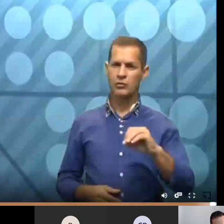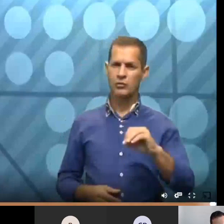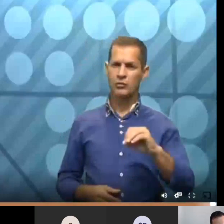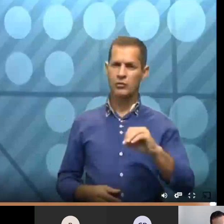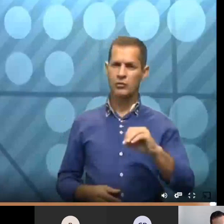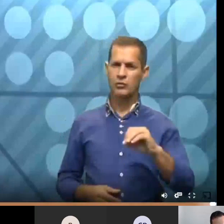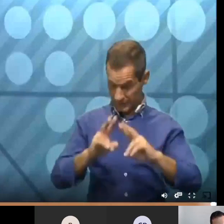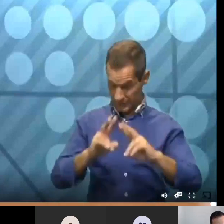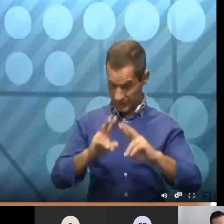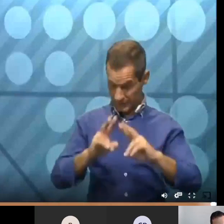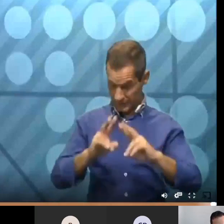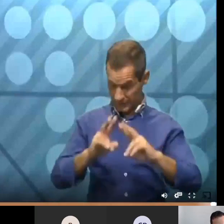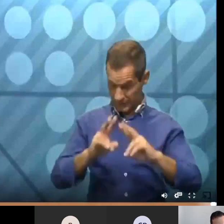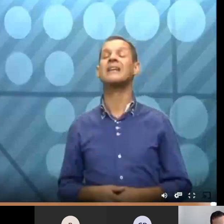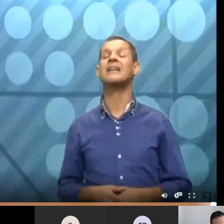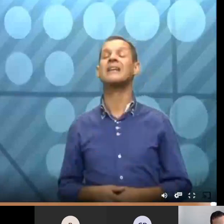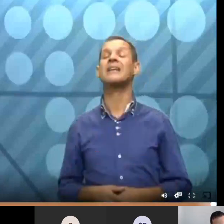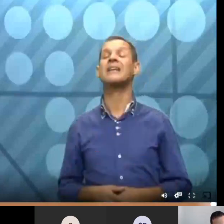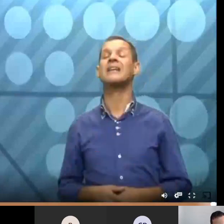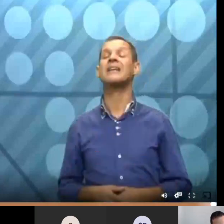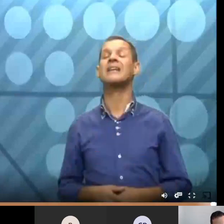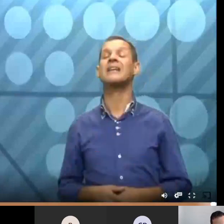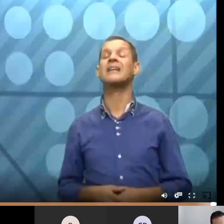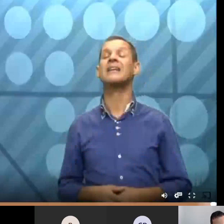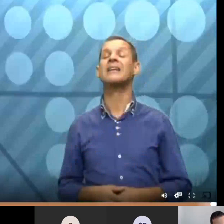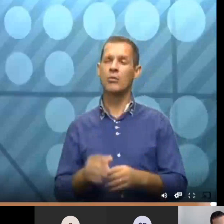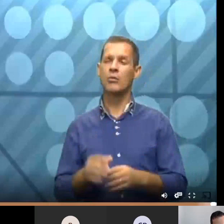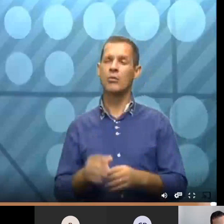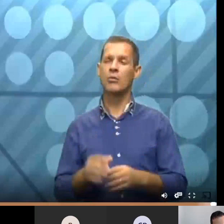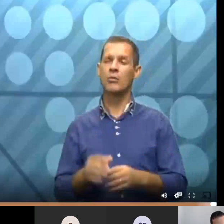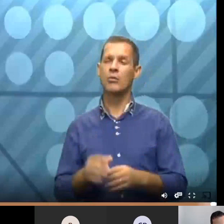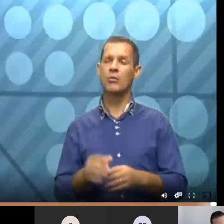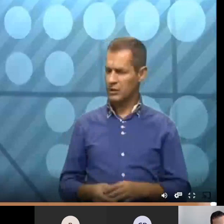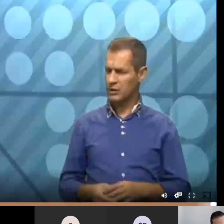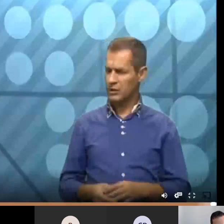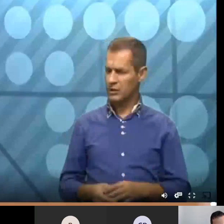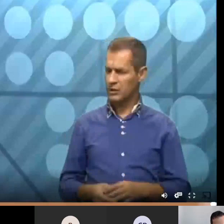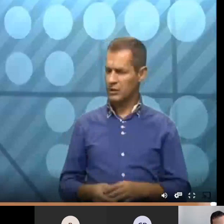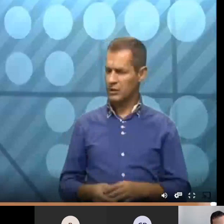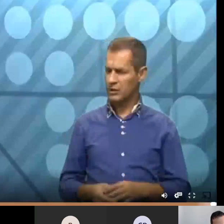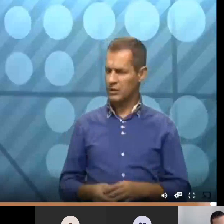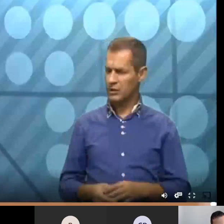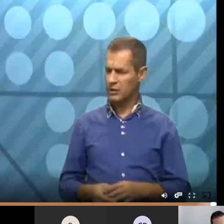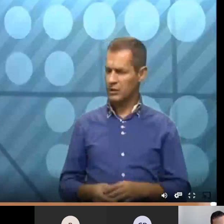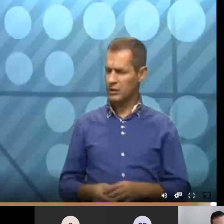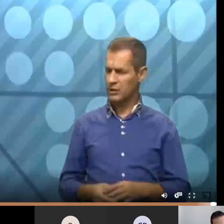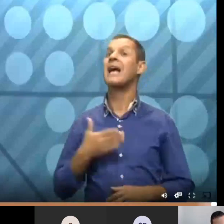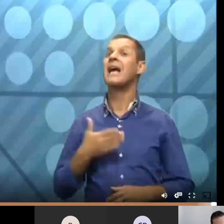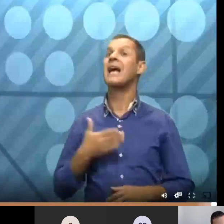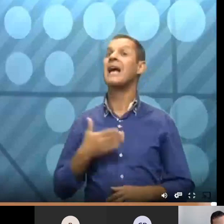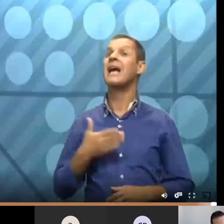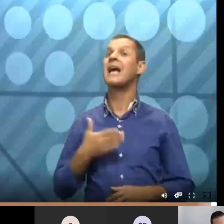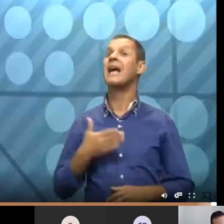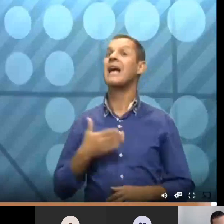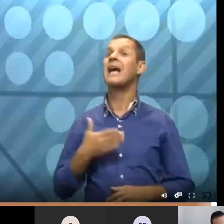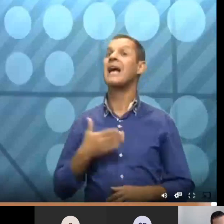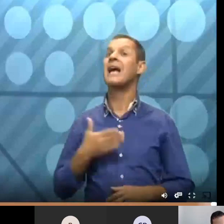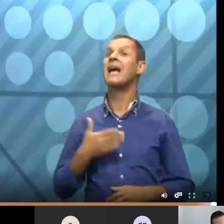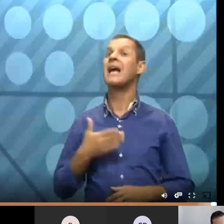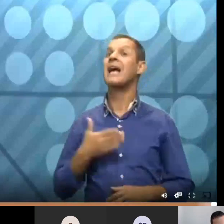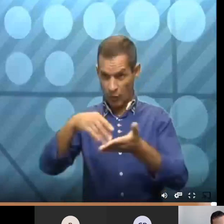linfáticos, verifiquem até aonde eles vão, a extensão que eles compreendem, ok? Então eu agradeço a presença